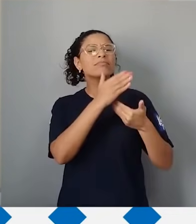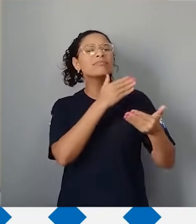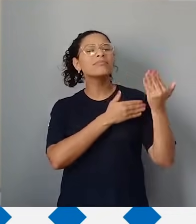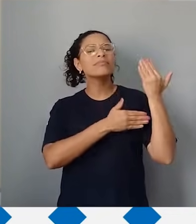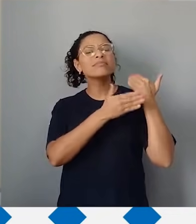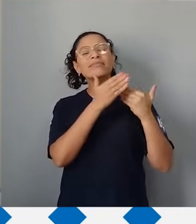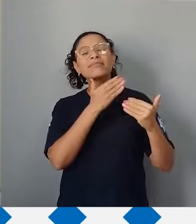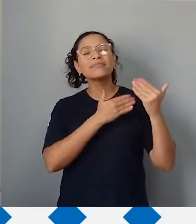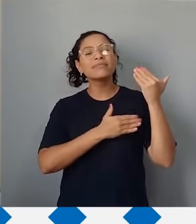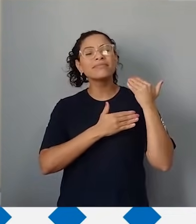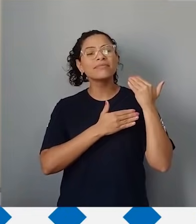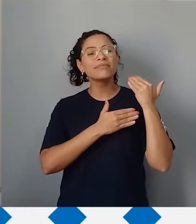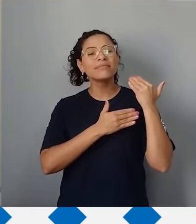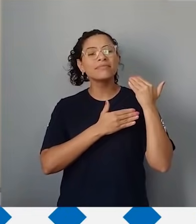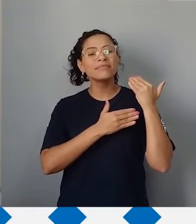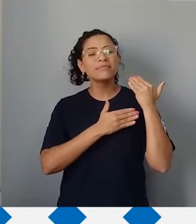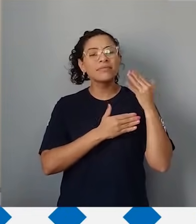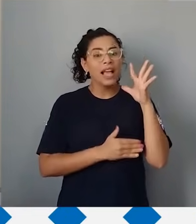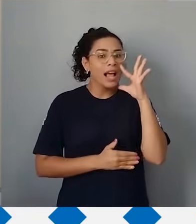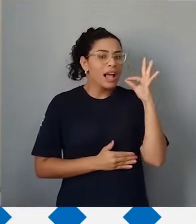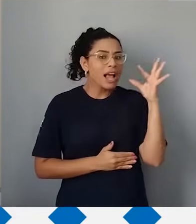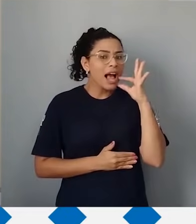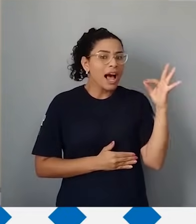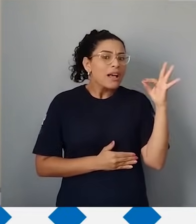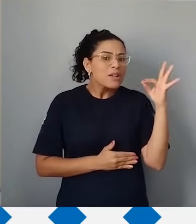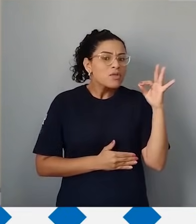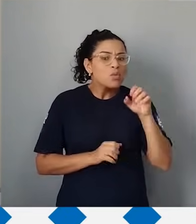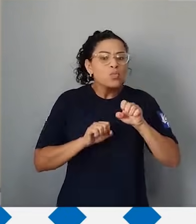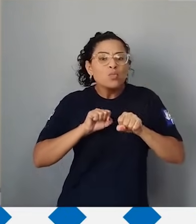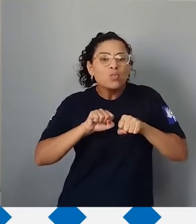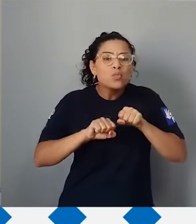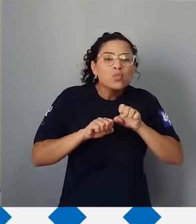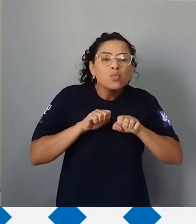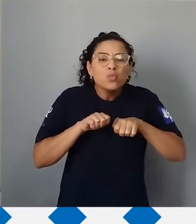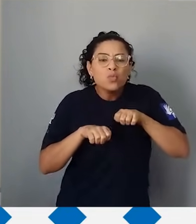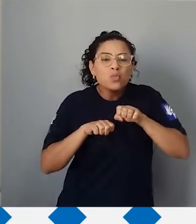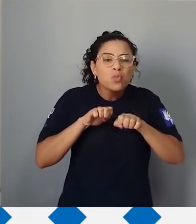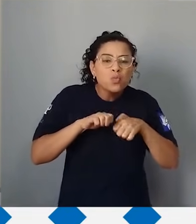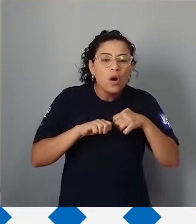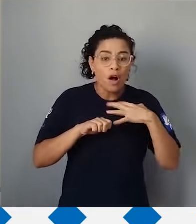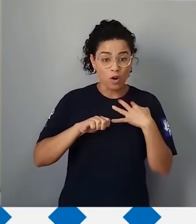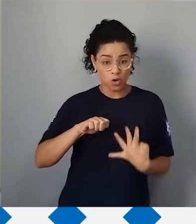uma vez um gato xadrez